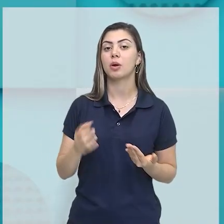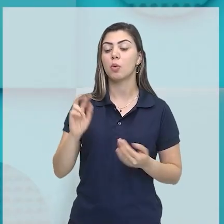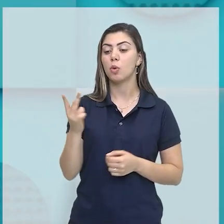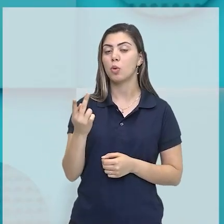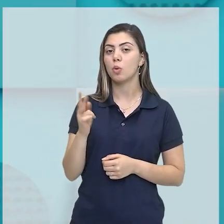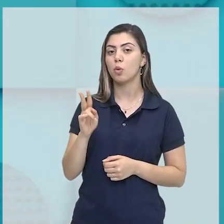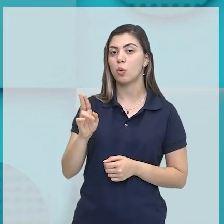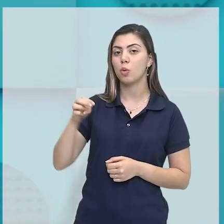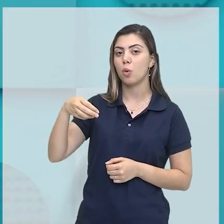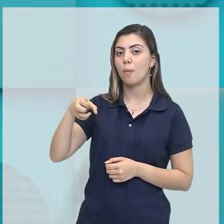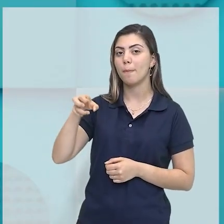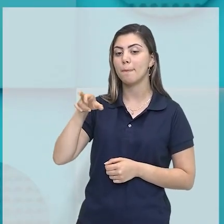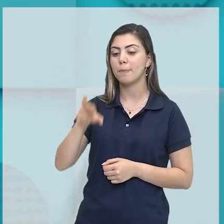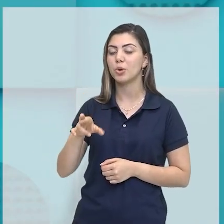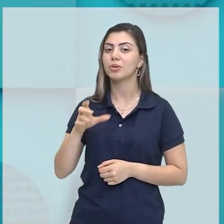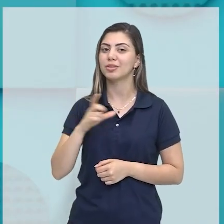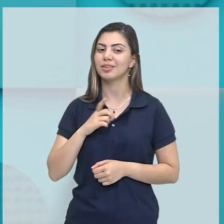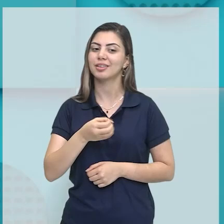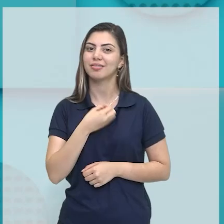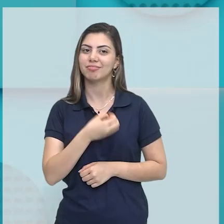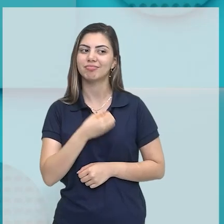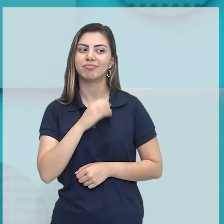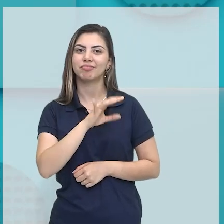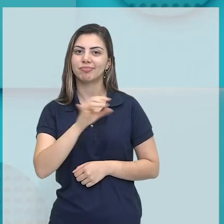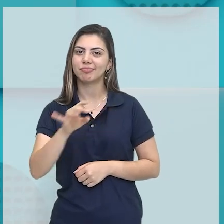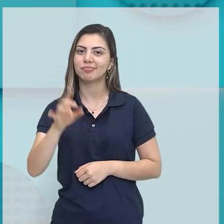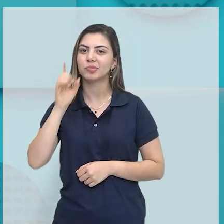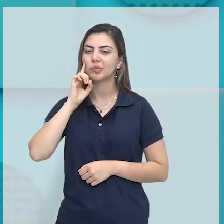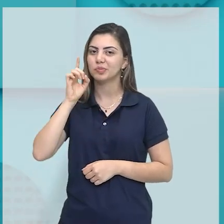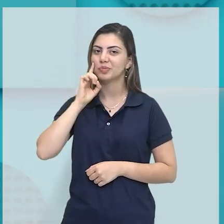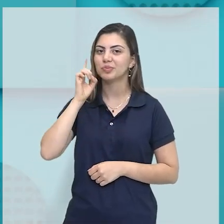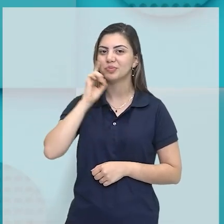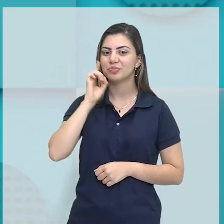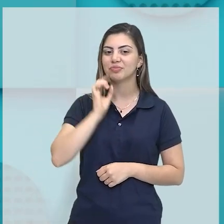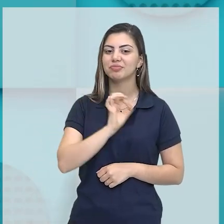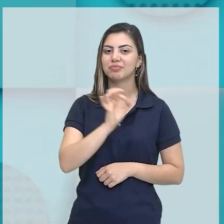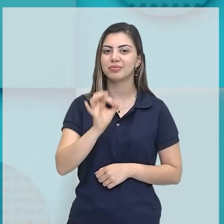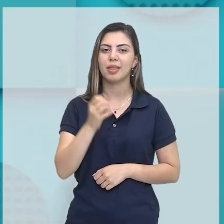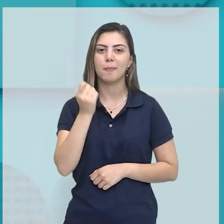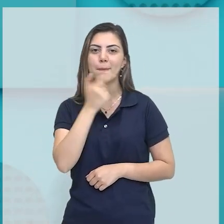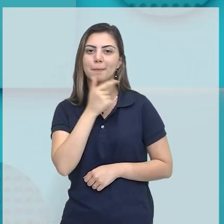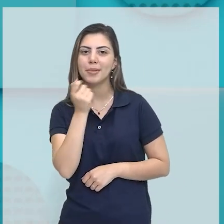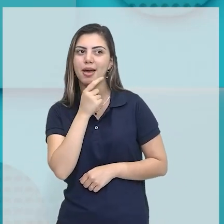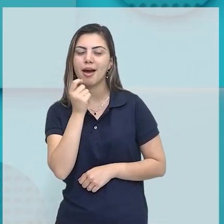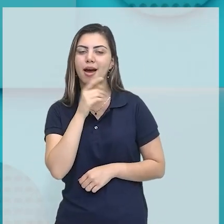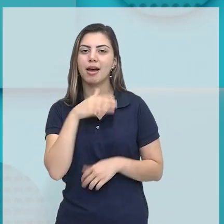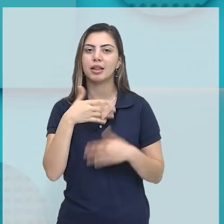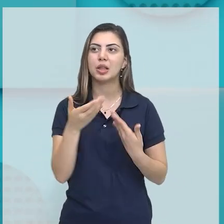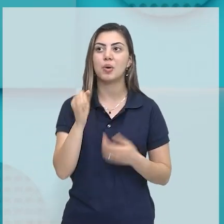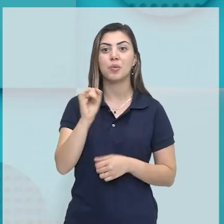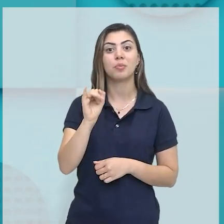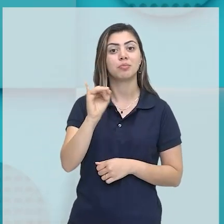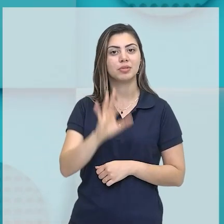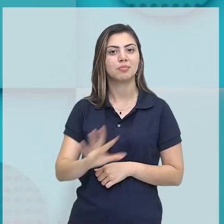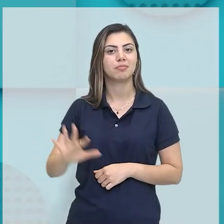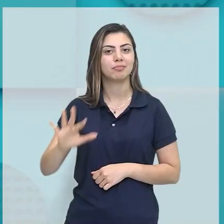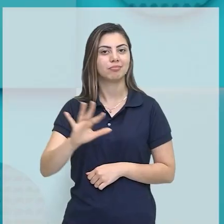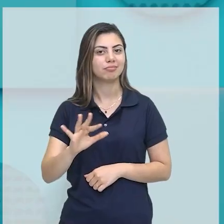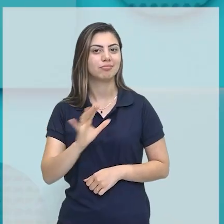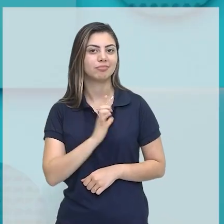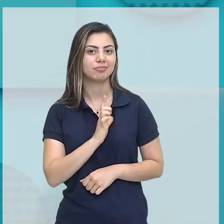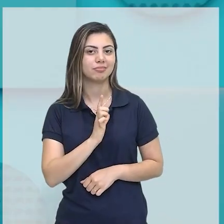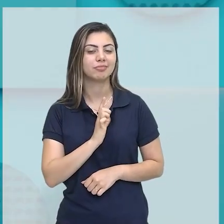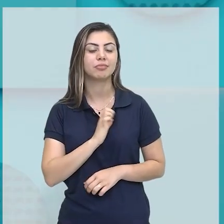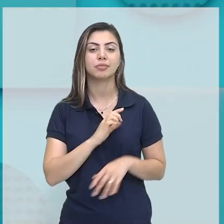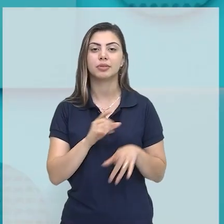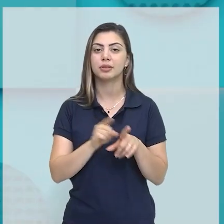está muito presente no nosso dia a dia, né? Em piadas, pode ser em imagens também, né?